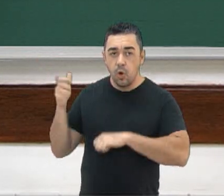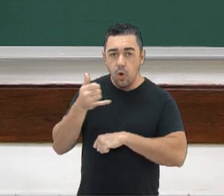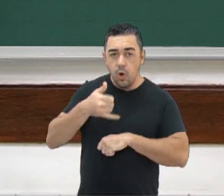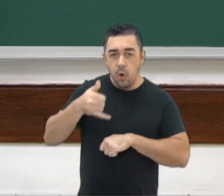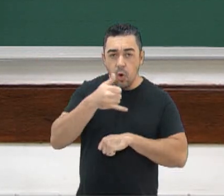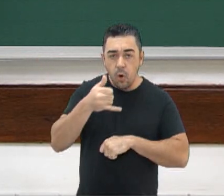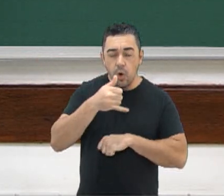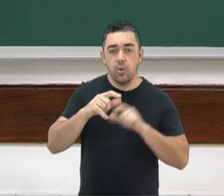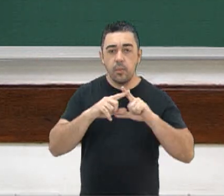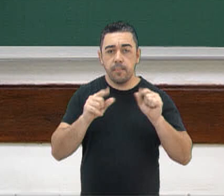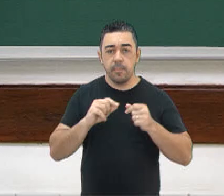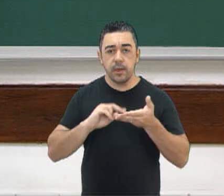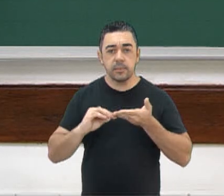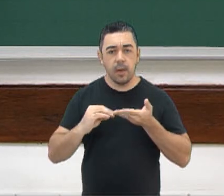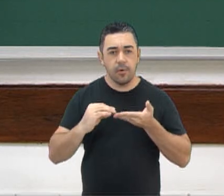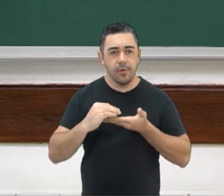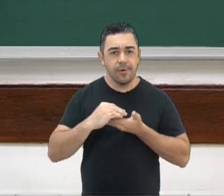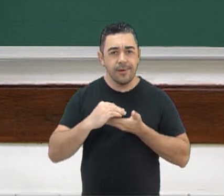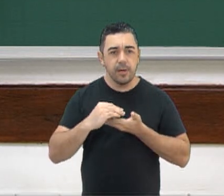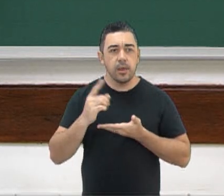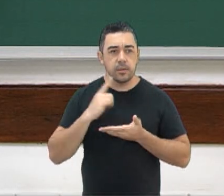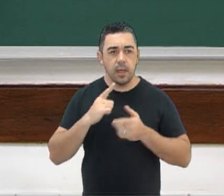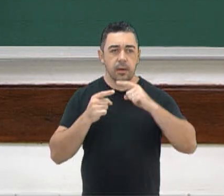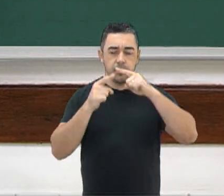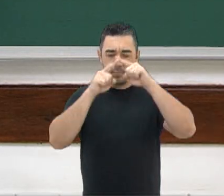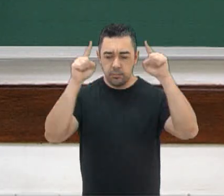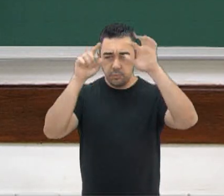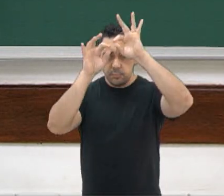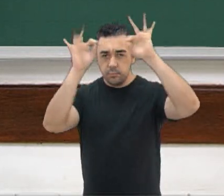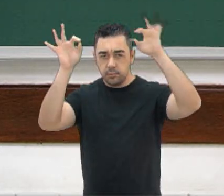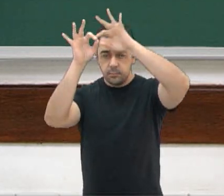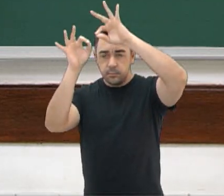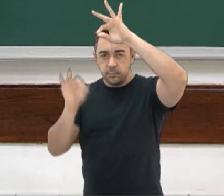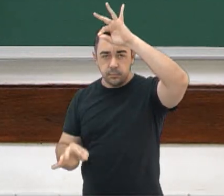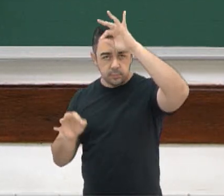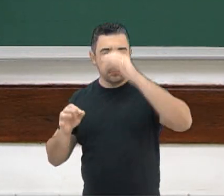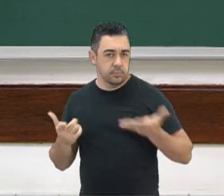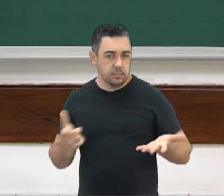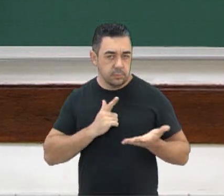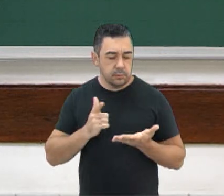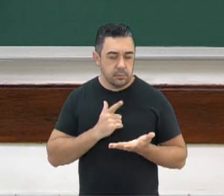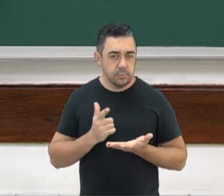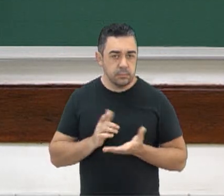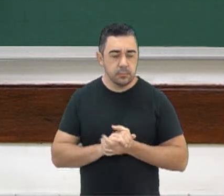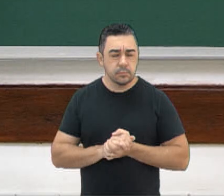sobre cartão. E a medida, 91 centímetros, 73,5.